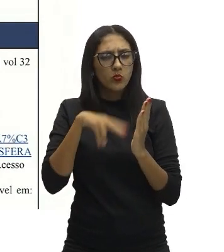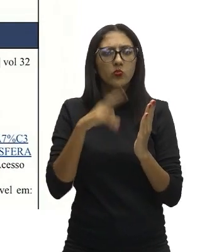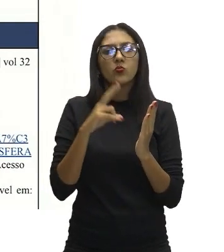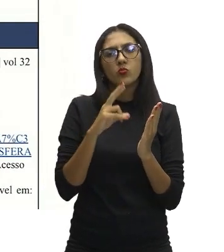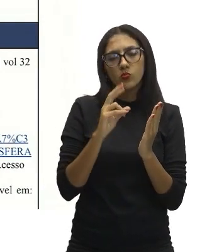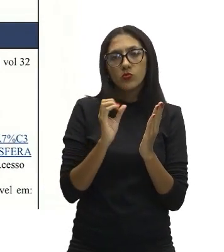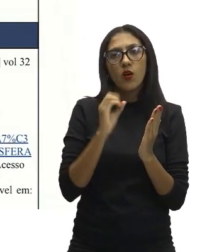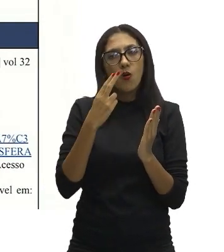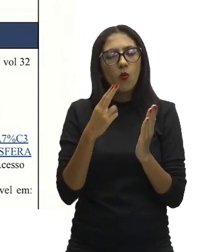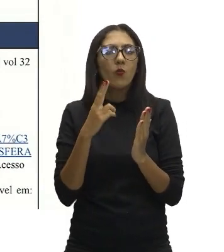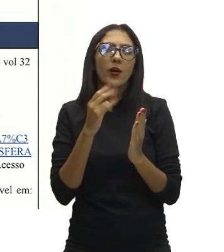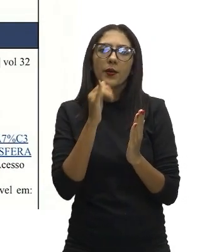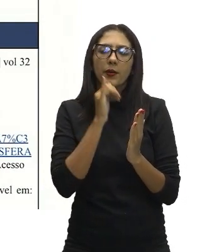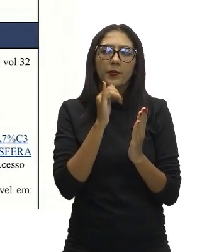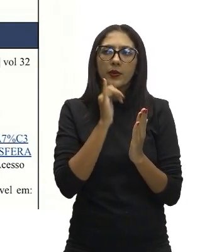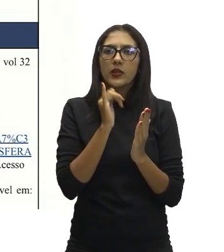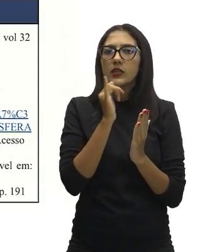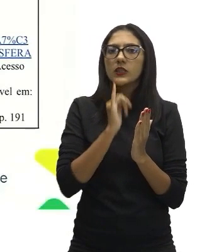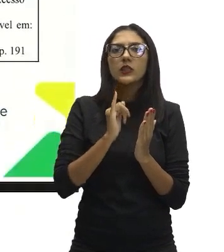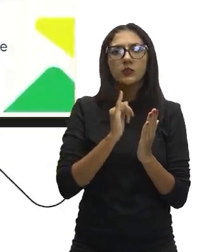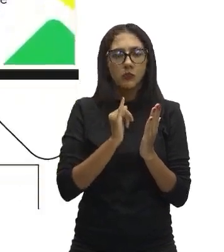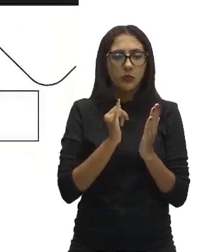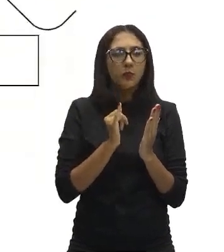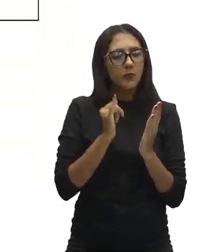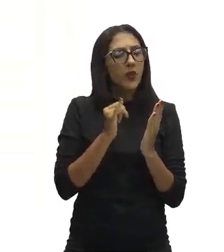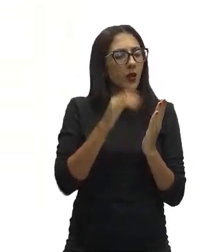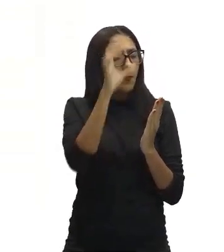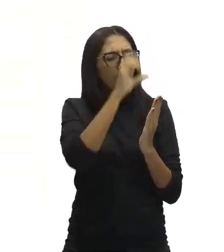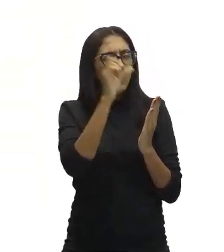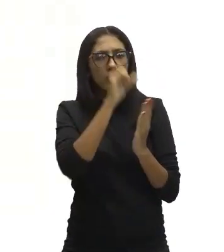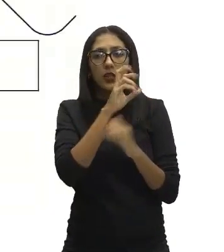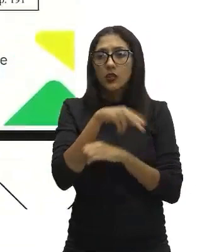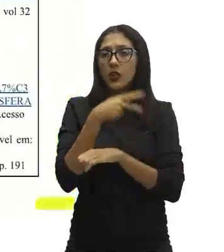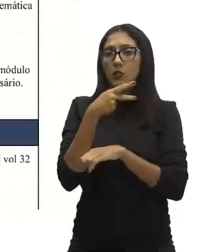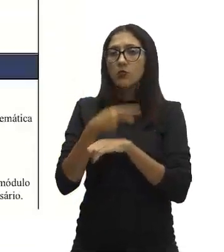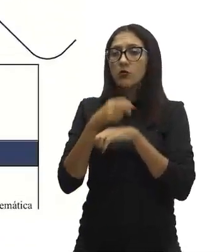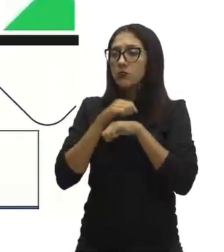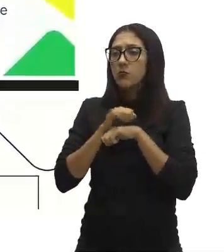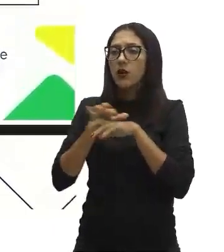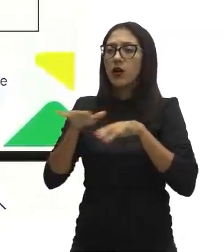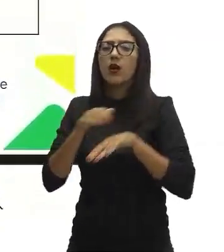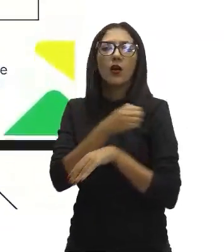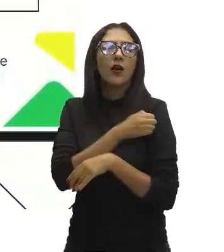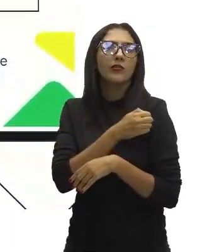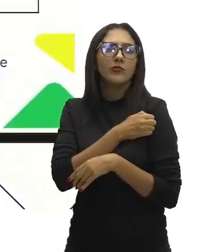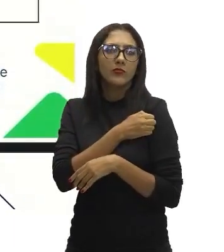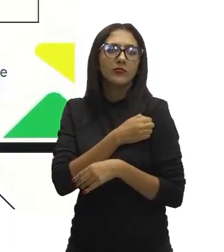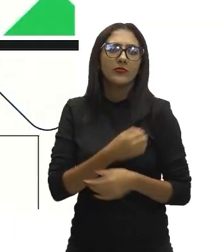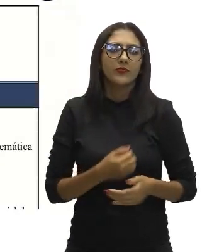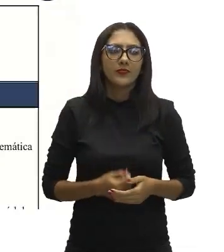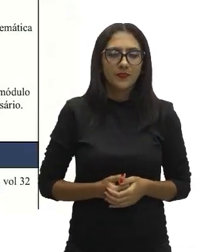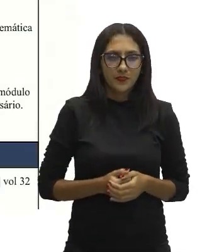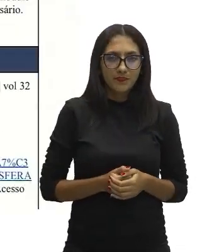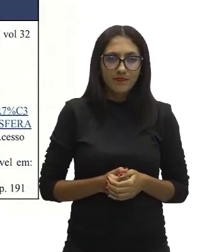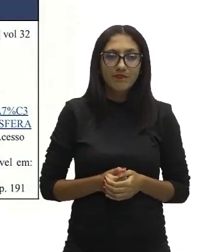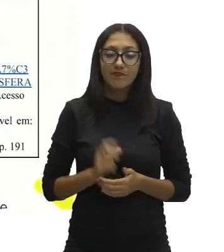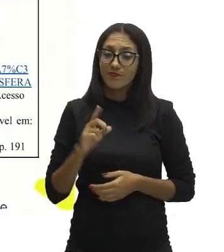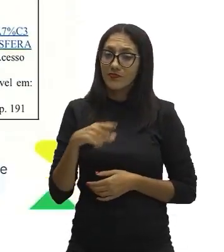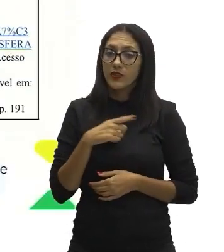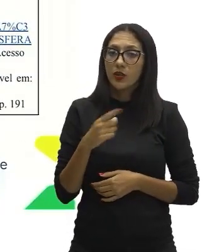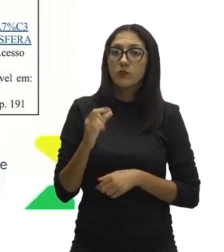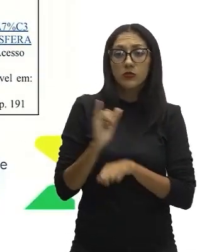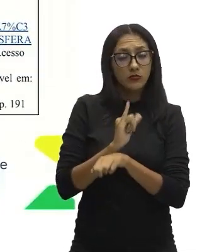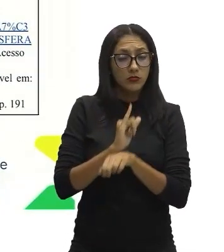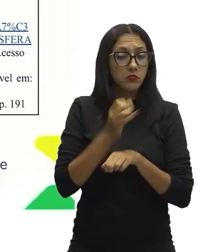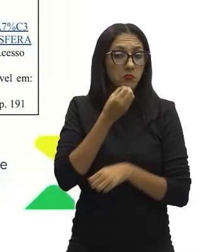estar auxiliando aí os nossos alunos. Então, né, é um documento completo e é uma ferramenta para você, professor,